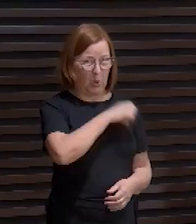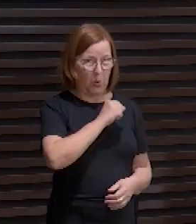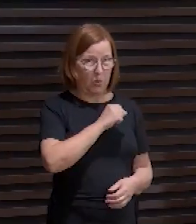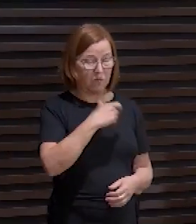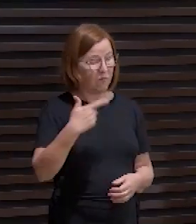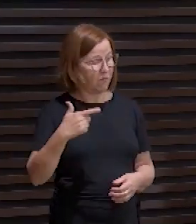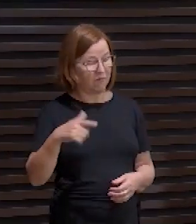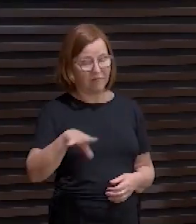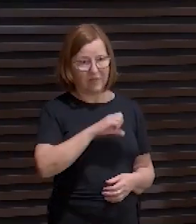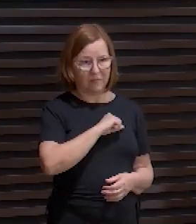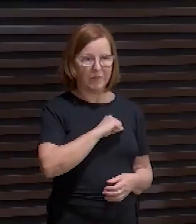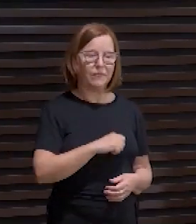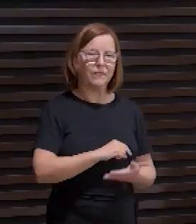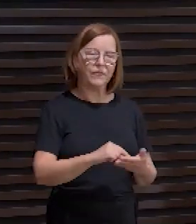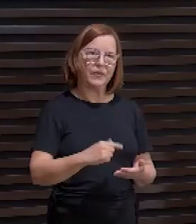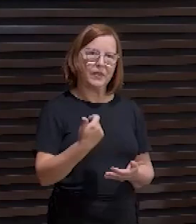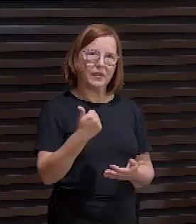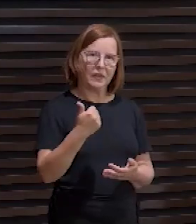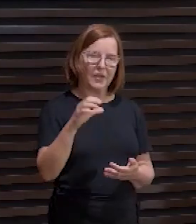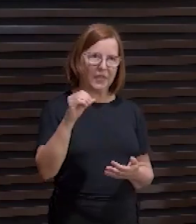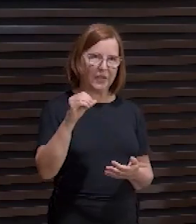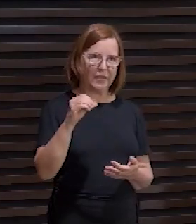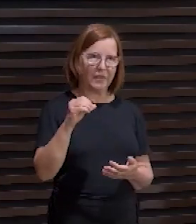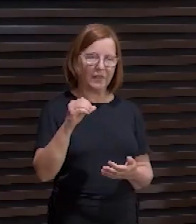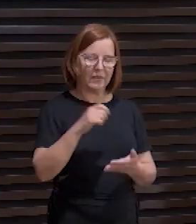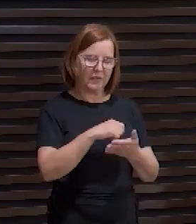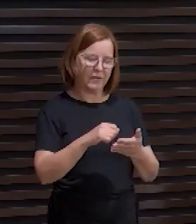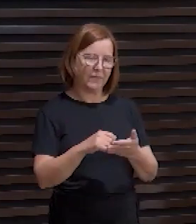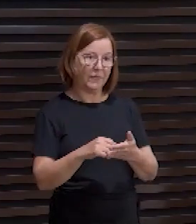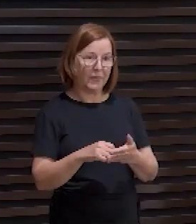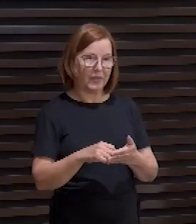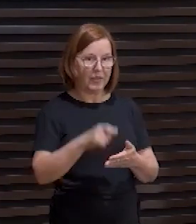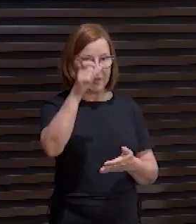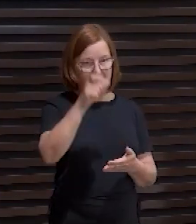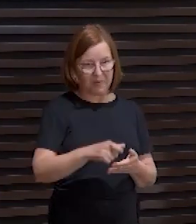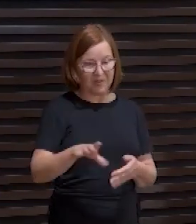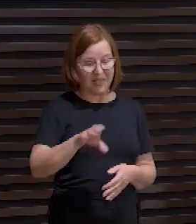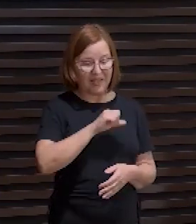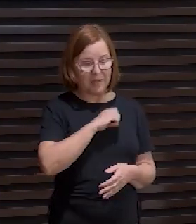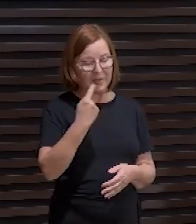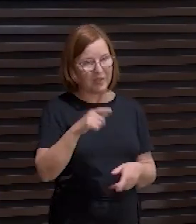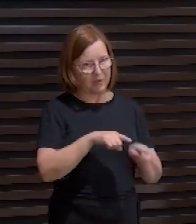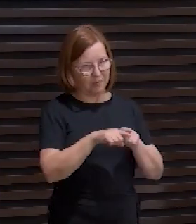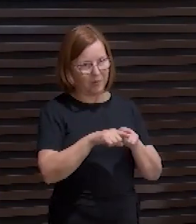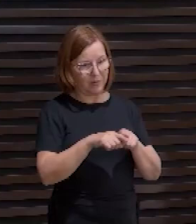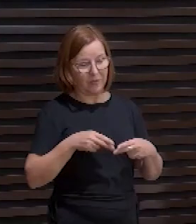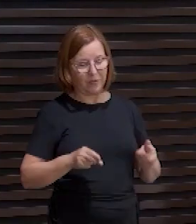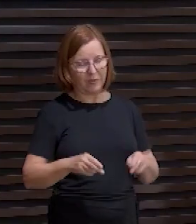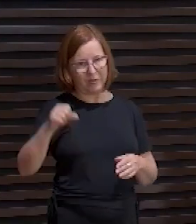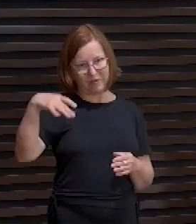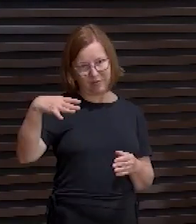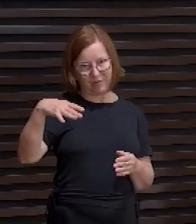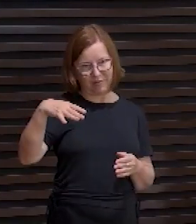dizer o seguinte: aquele que ama seu irmão permanece na luz, e nele não